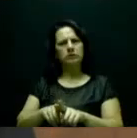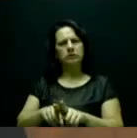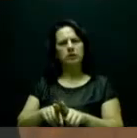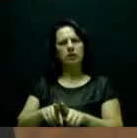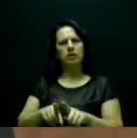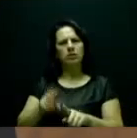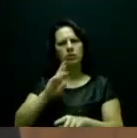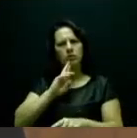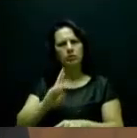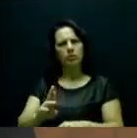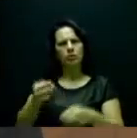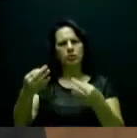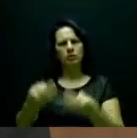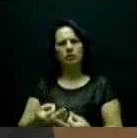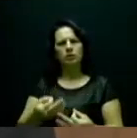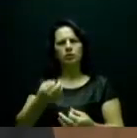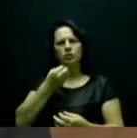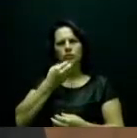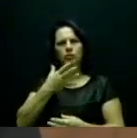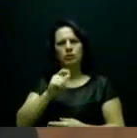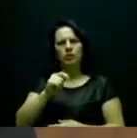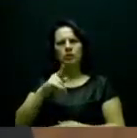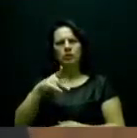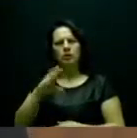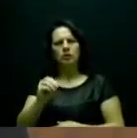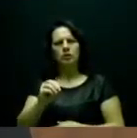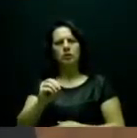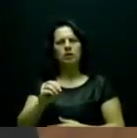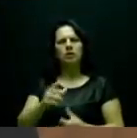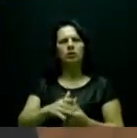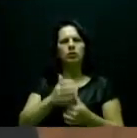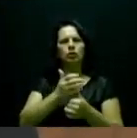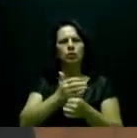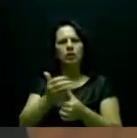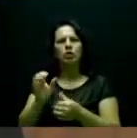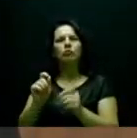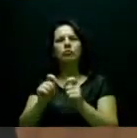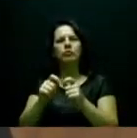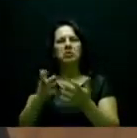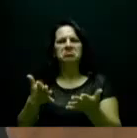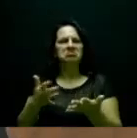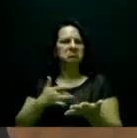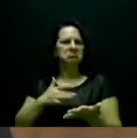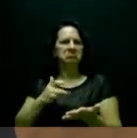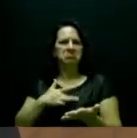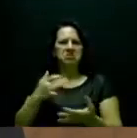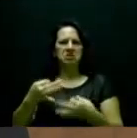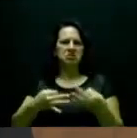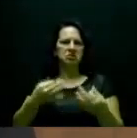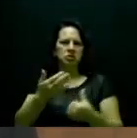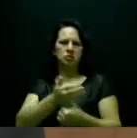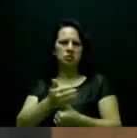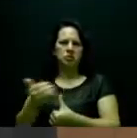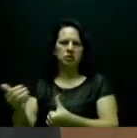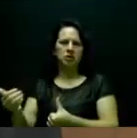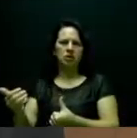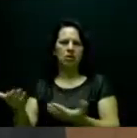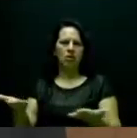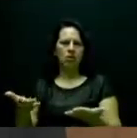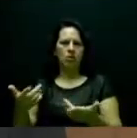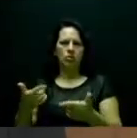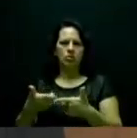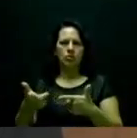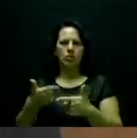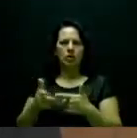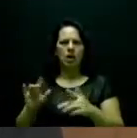que dar respostas. Respostas com as ações, com o exercício do mandato. Agora, eu não tenho nenhum medo de ser julgado pelo meu mandato. Agora, o problema